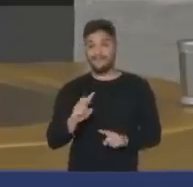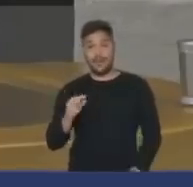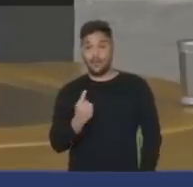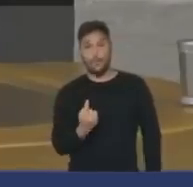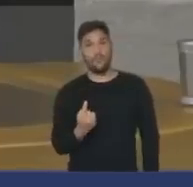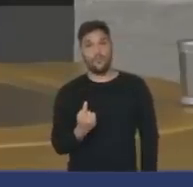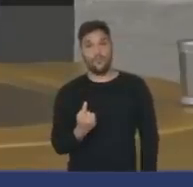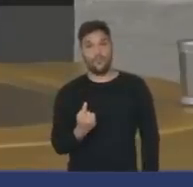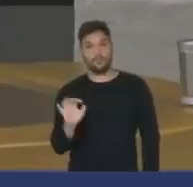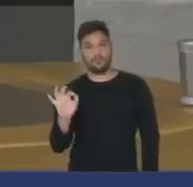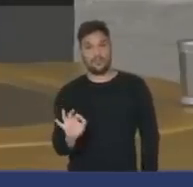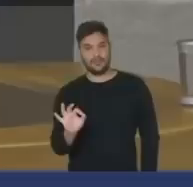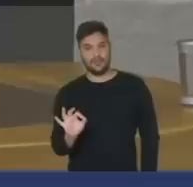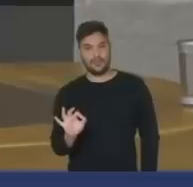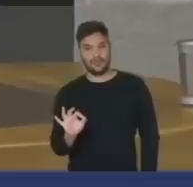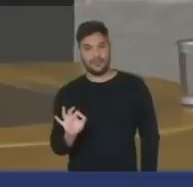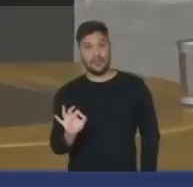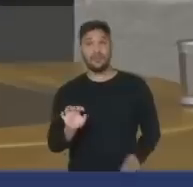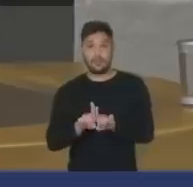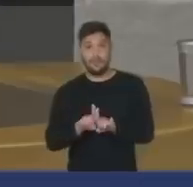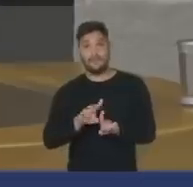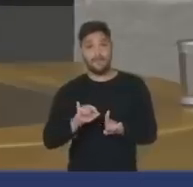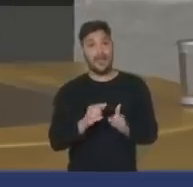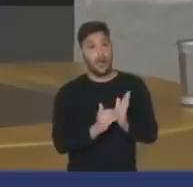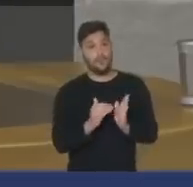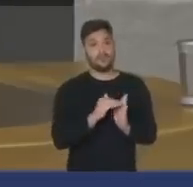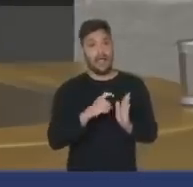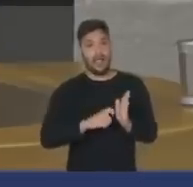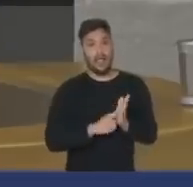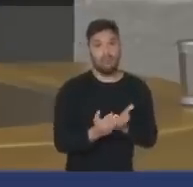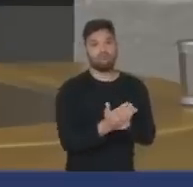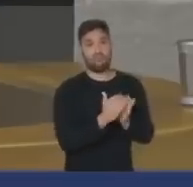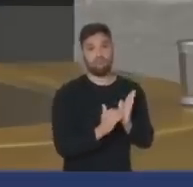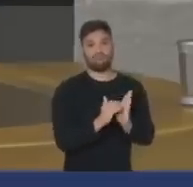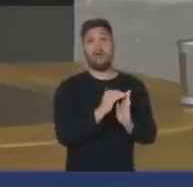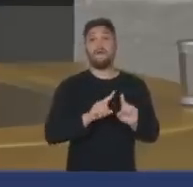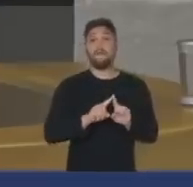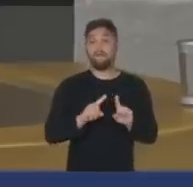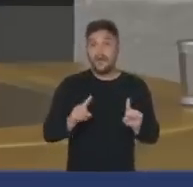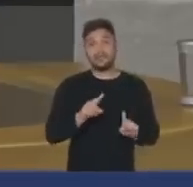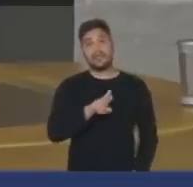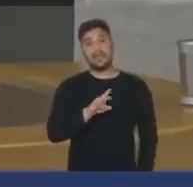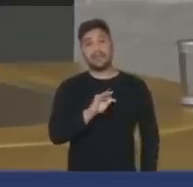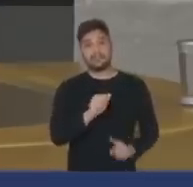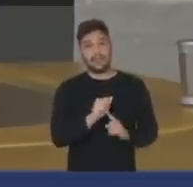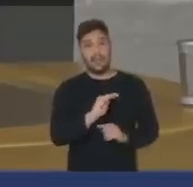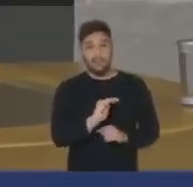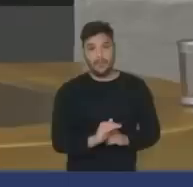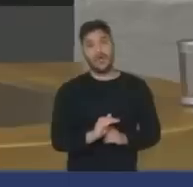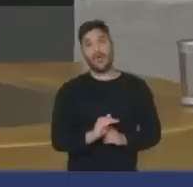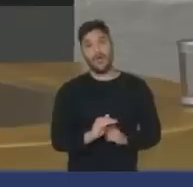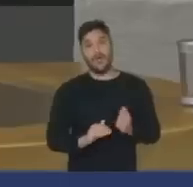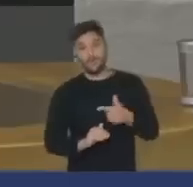1. E, obviamente, se vai crescer 1, também vai crescer a receita. Mas jamais poderemos ter uma receita que é inferior,